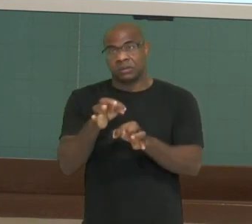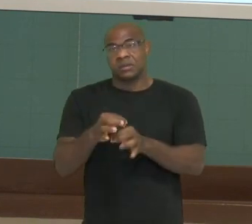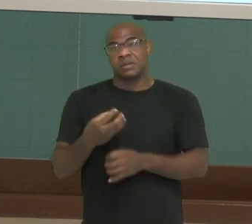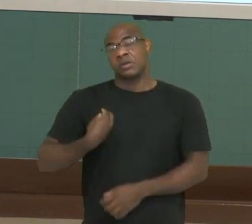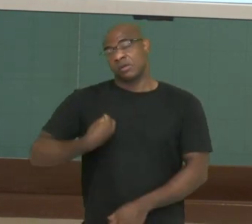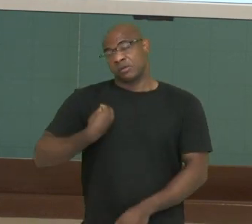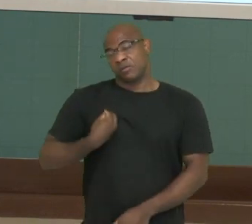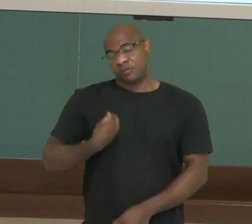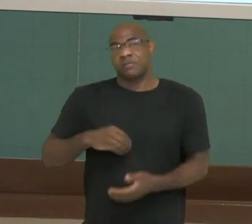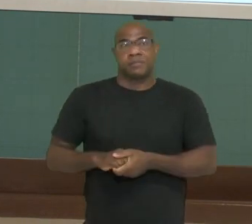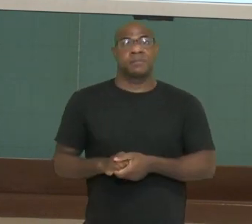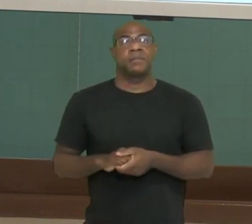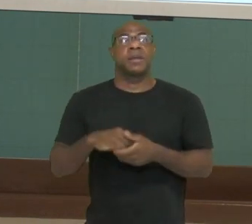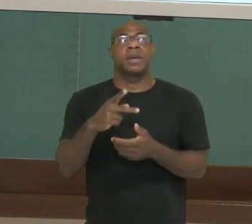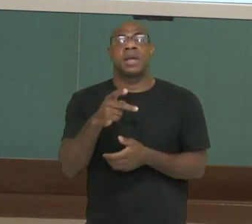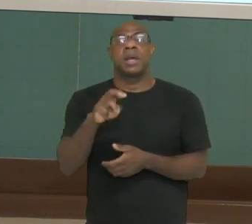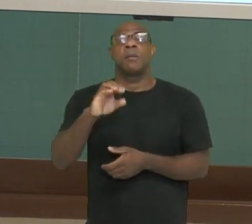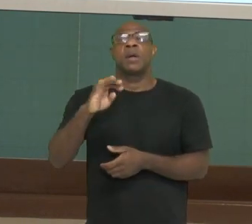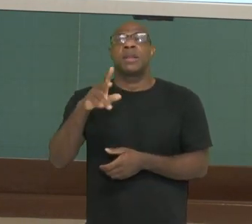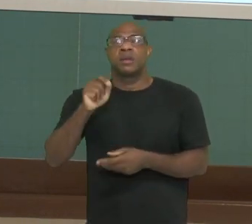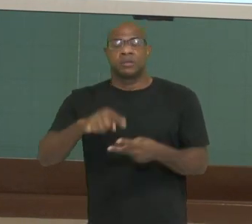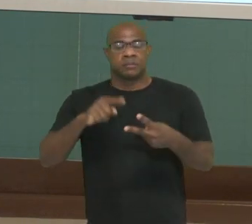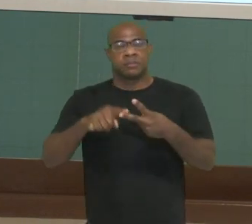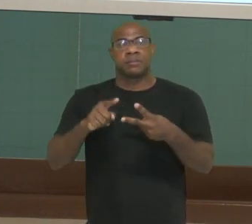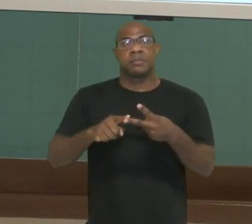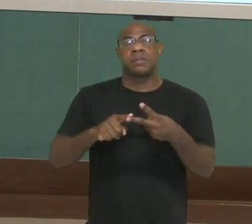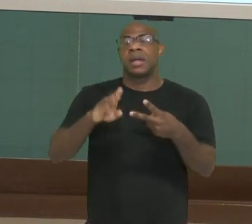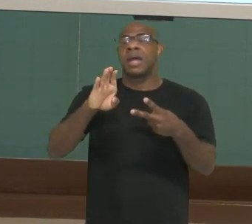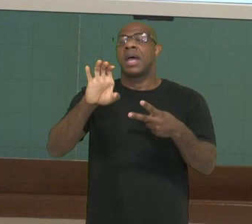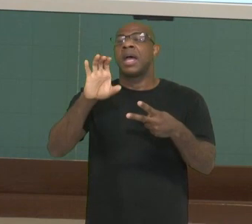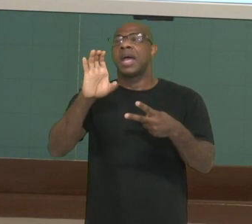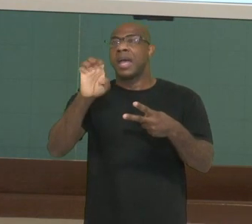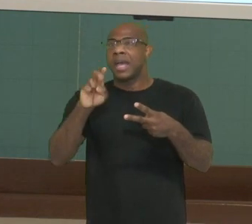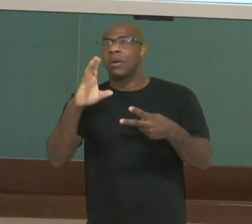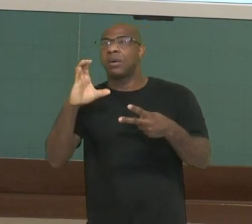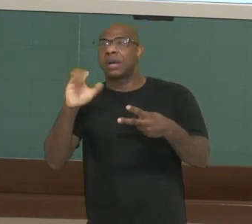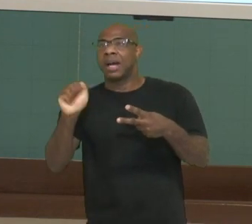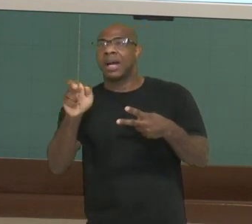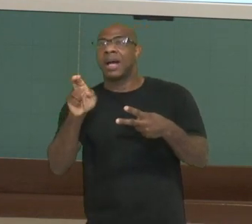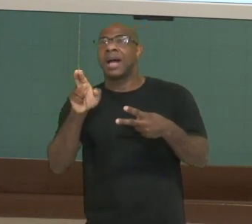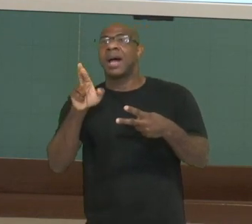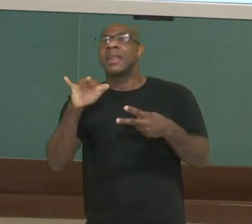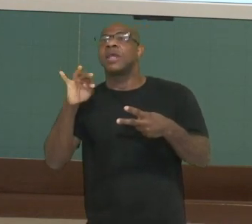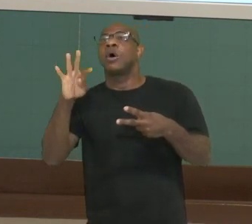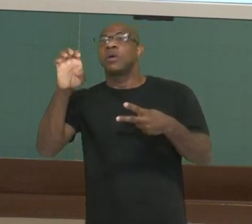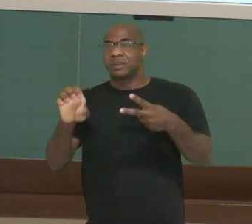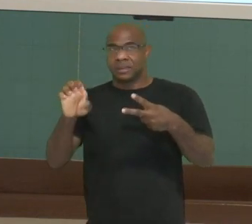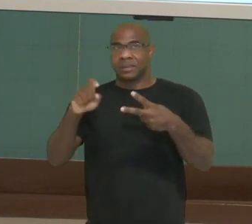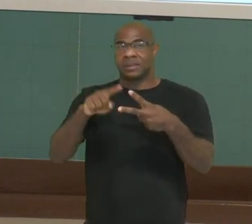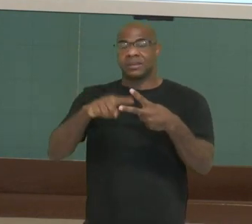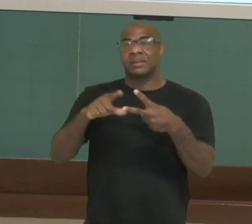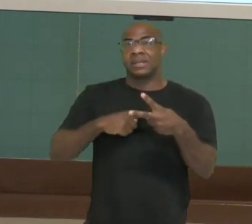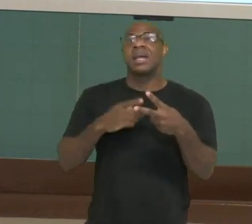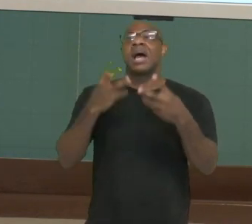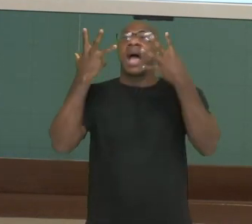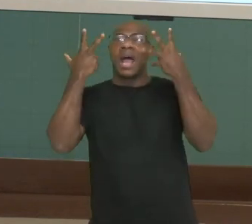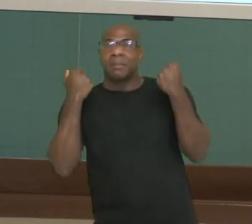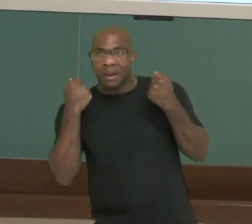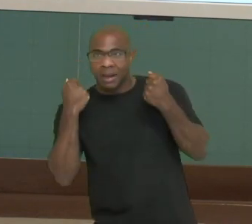As procariontes e as eucariontes. Não esqueçam que eucariontes, animal e